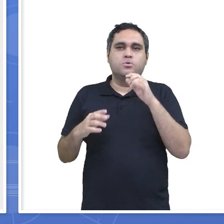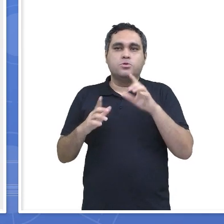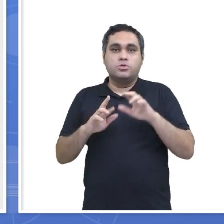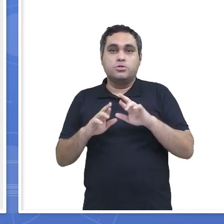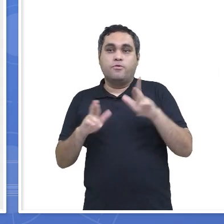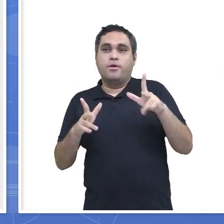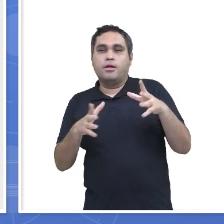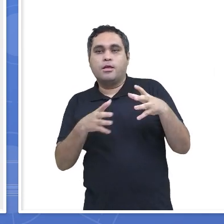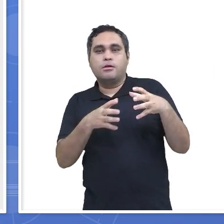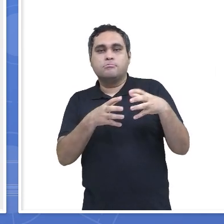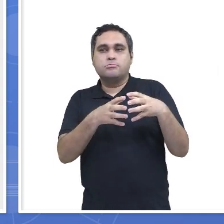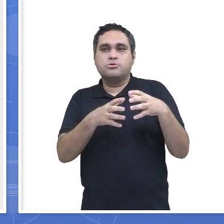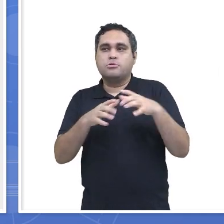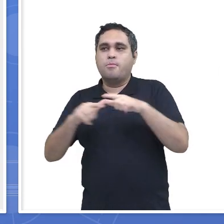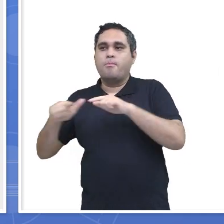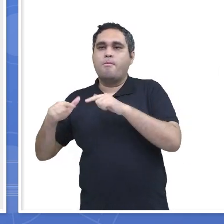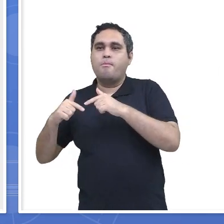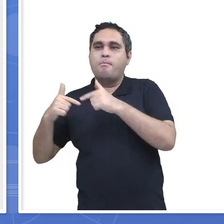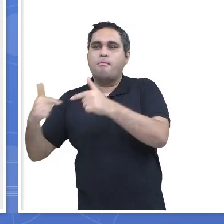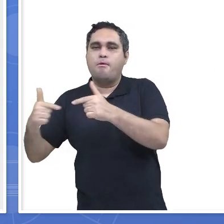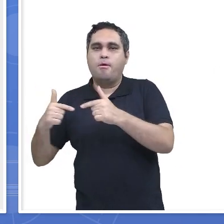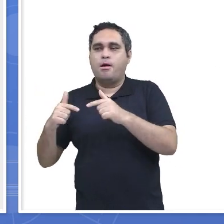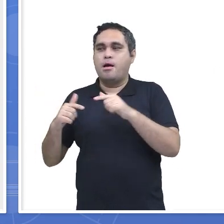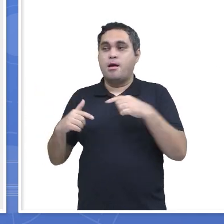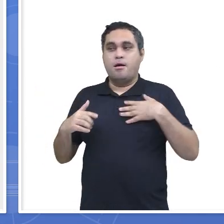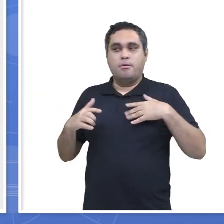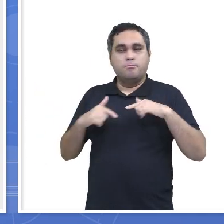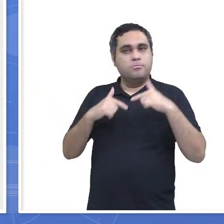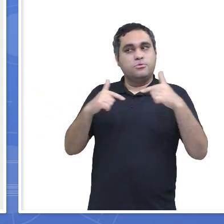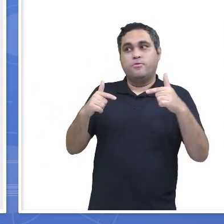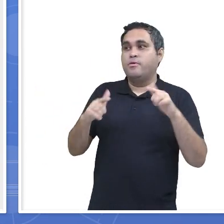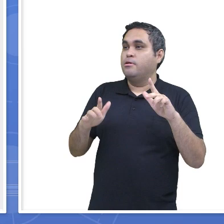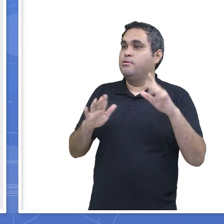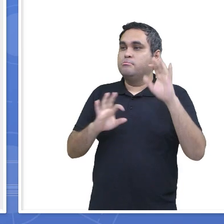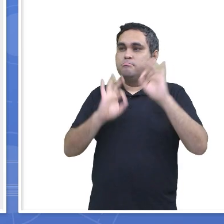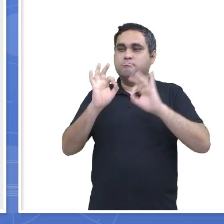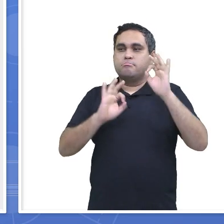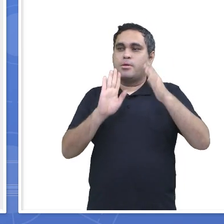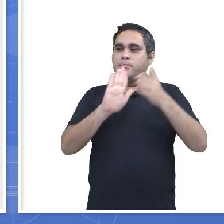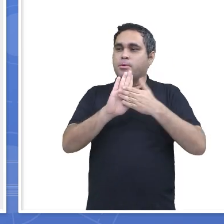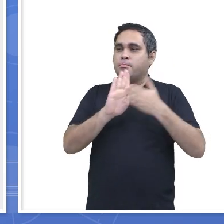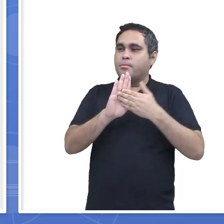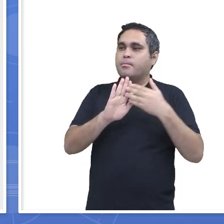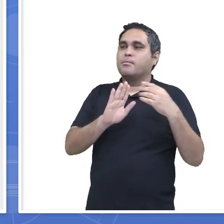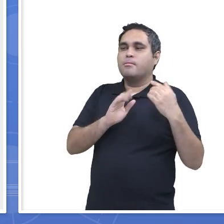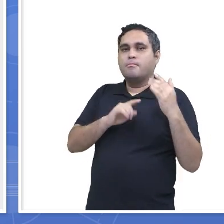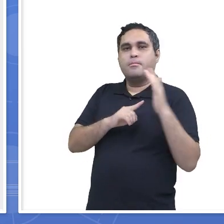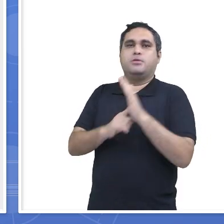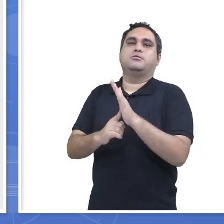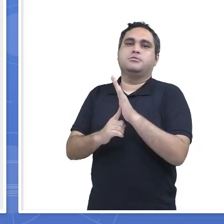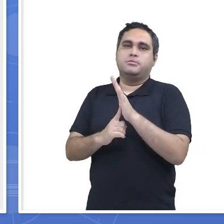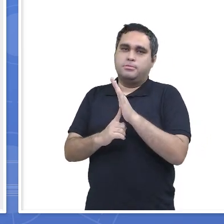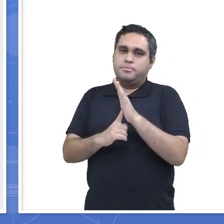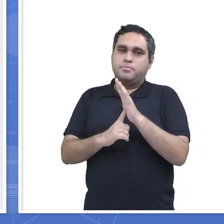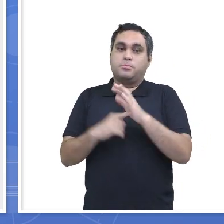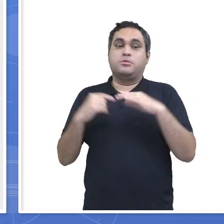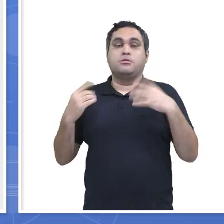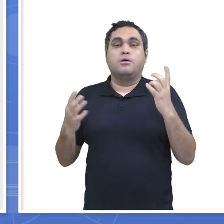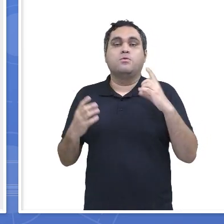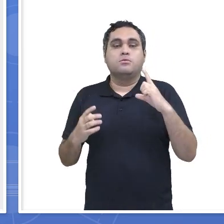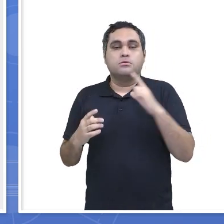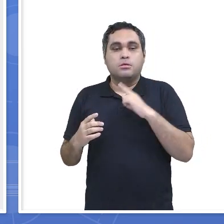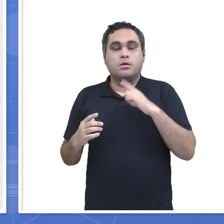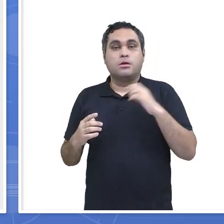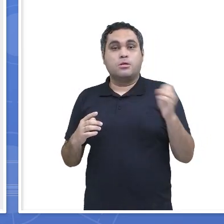outro movimento, certo? Então vejam, e aí nós temos novos movimentos